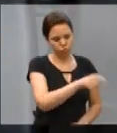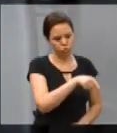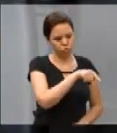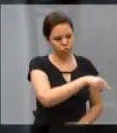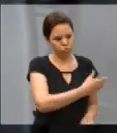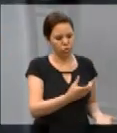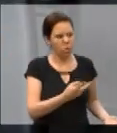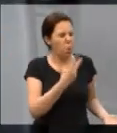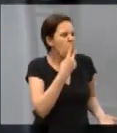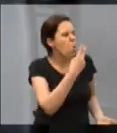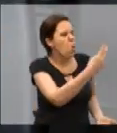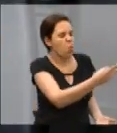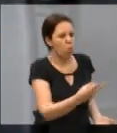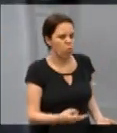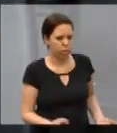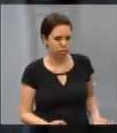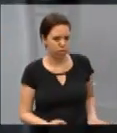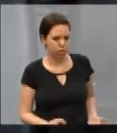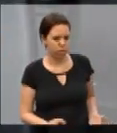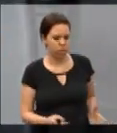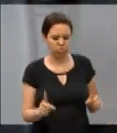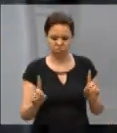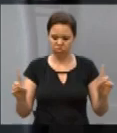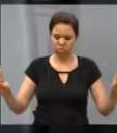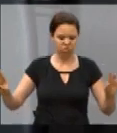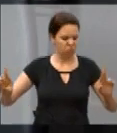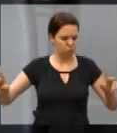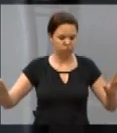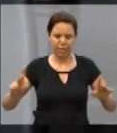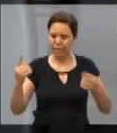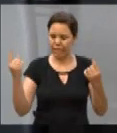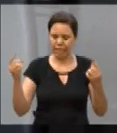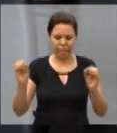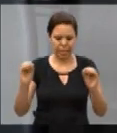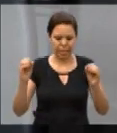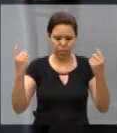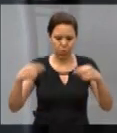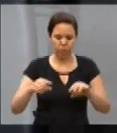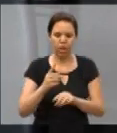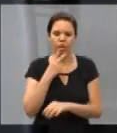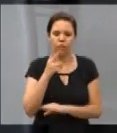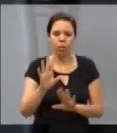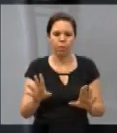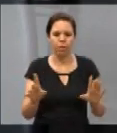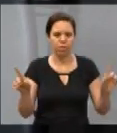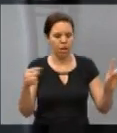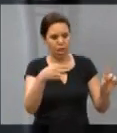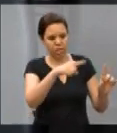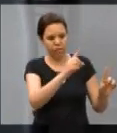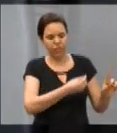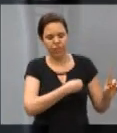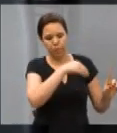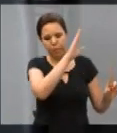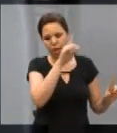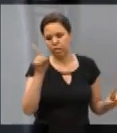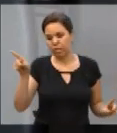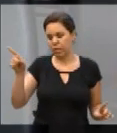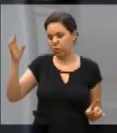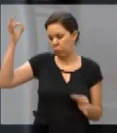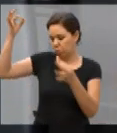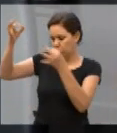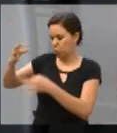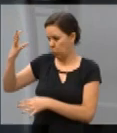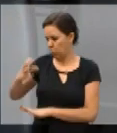completamente fuma não, nada contra quem fuma, mas assim, ele vive mais, ela é mais